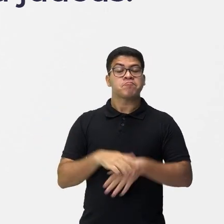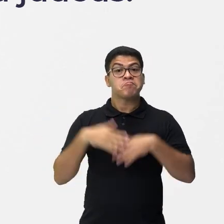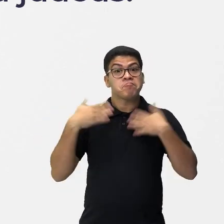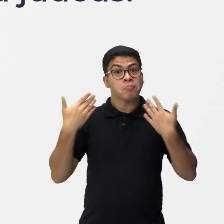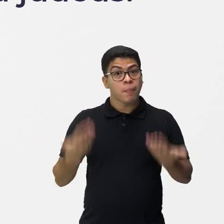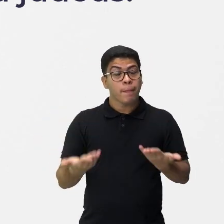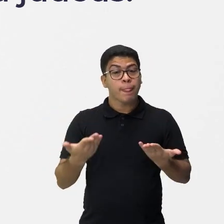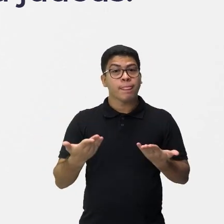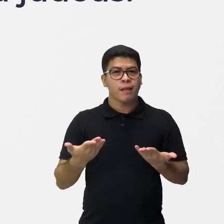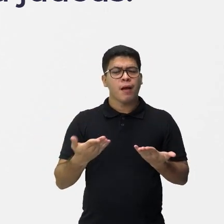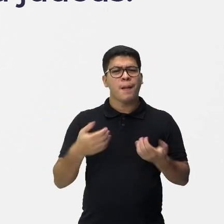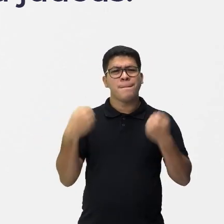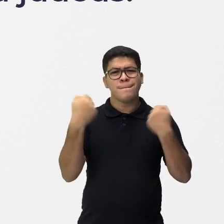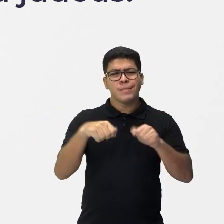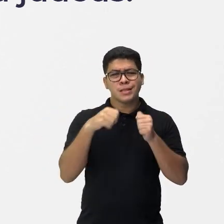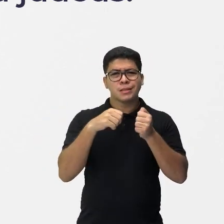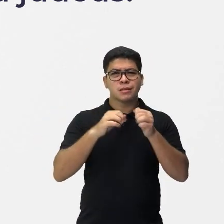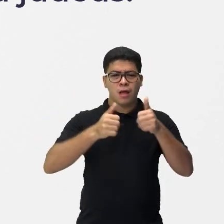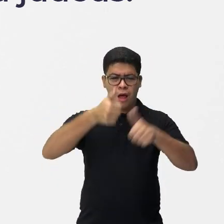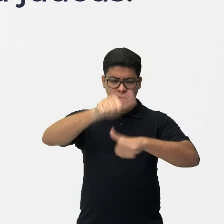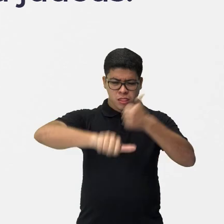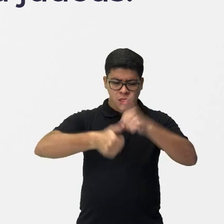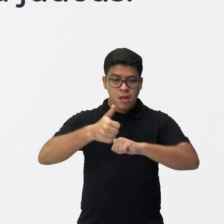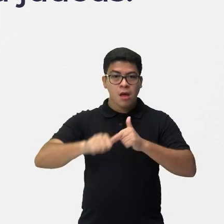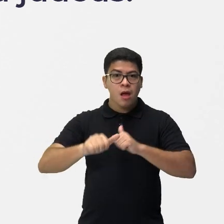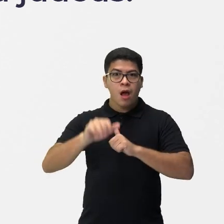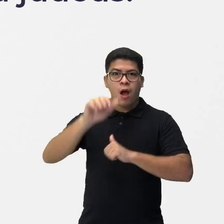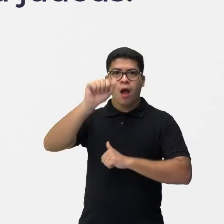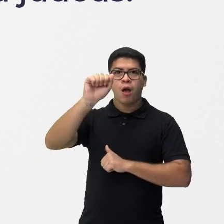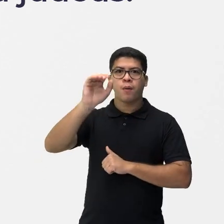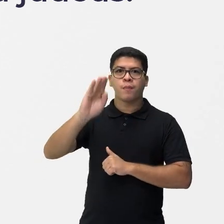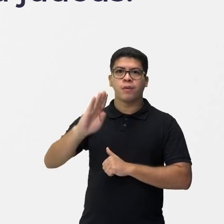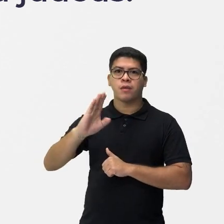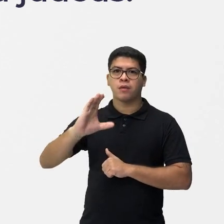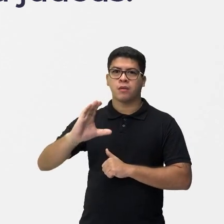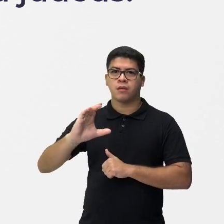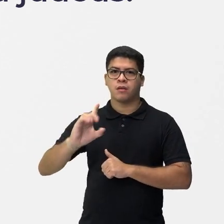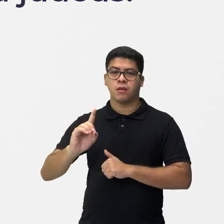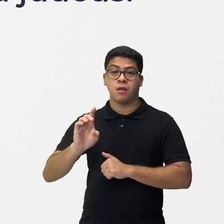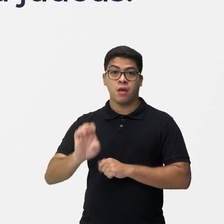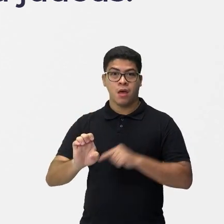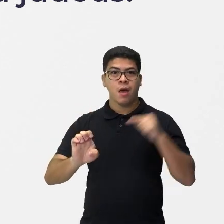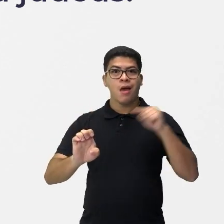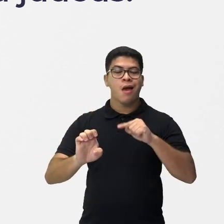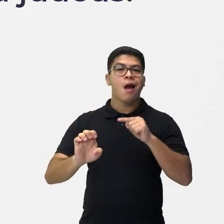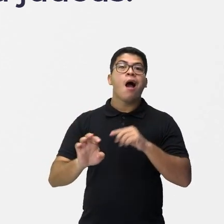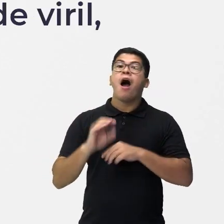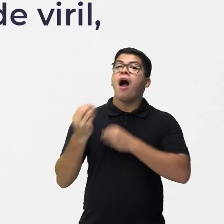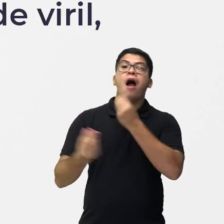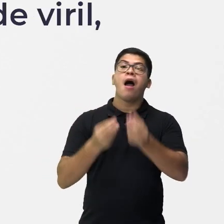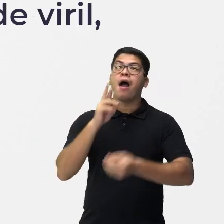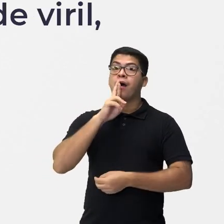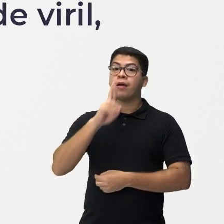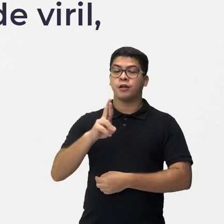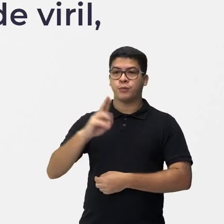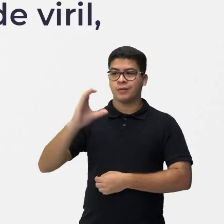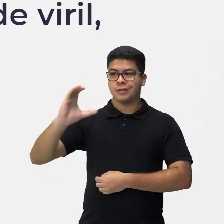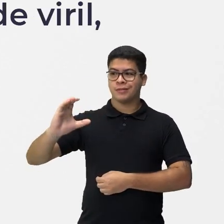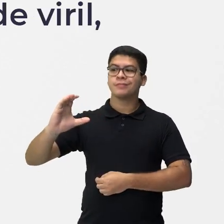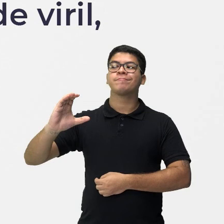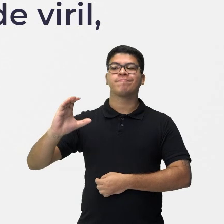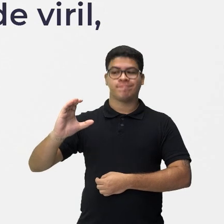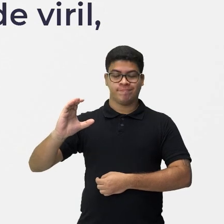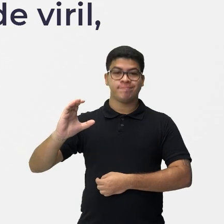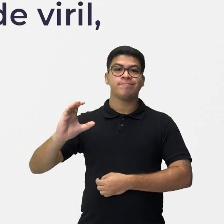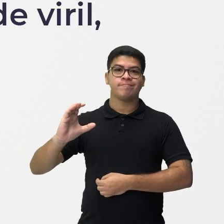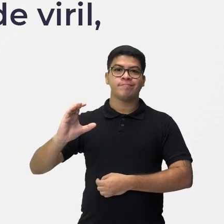tem que analisar as nossas alternativas e verificar qual seria a correta. E nesse caso, o nosso gabarito é a letra C,